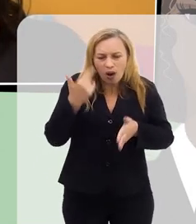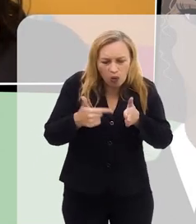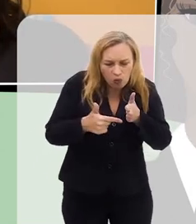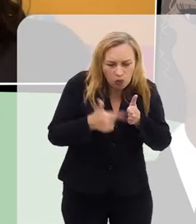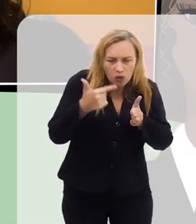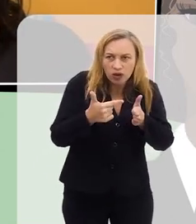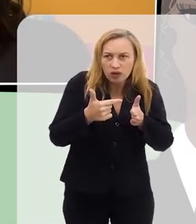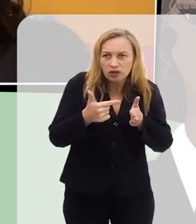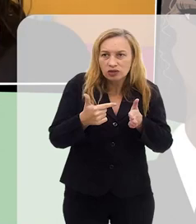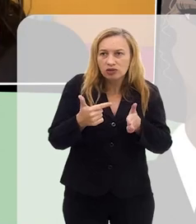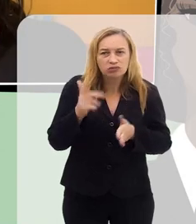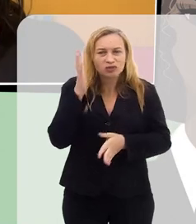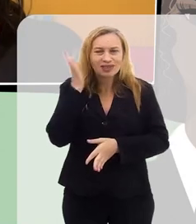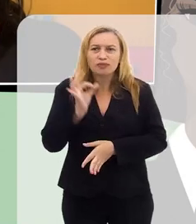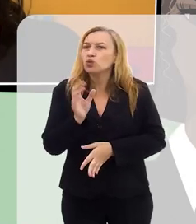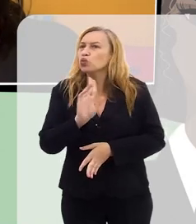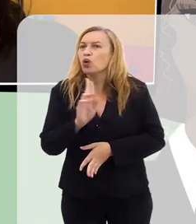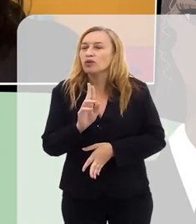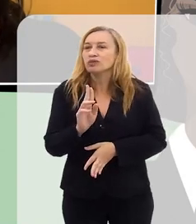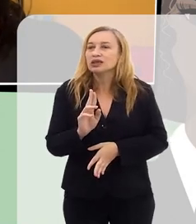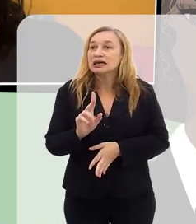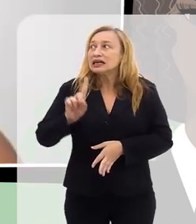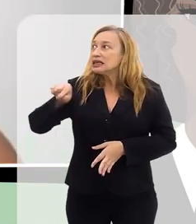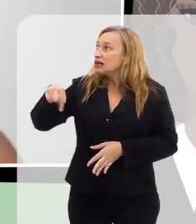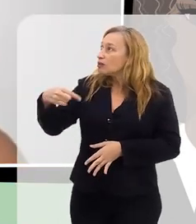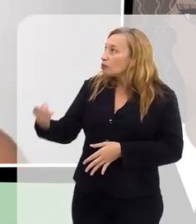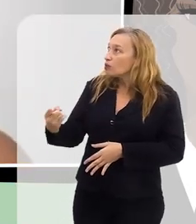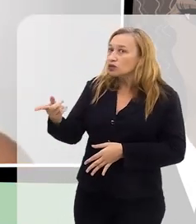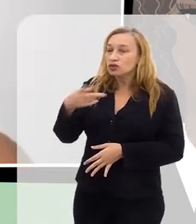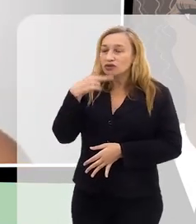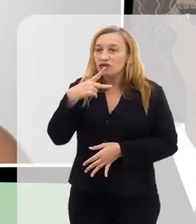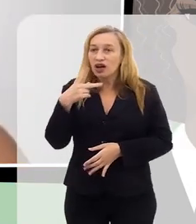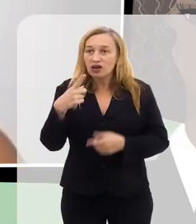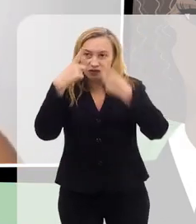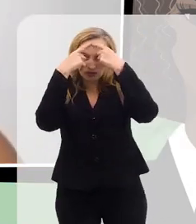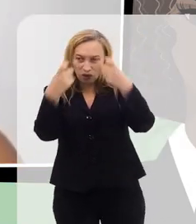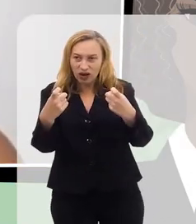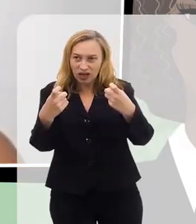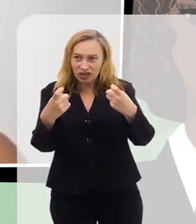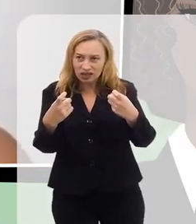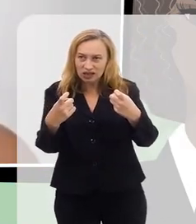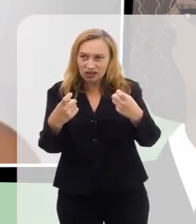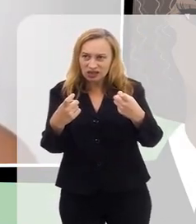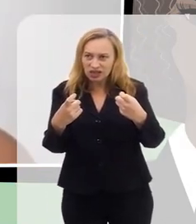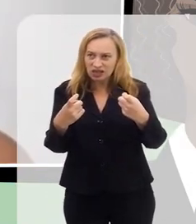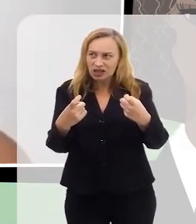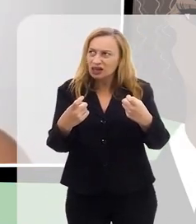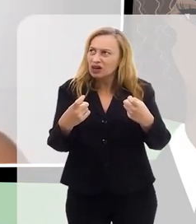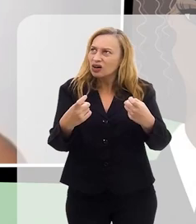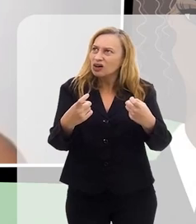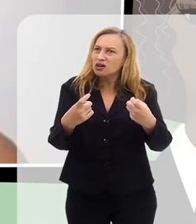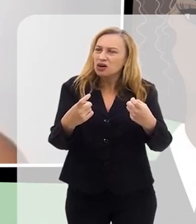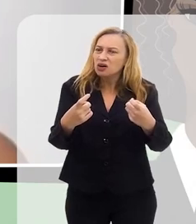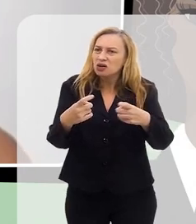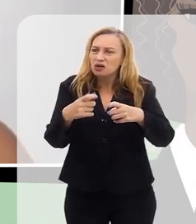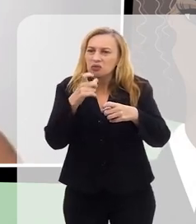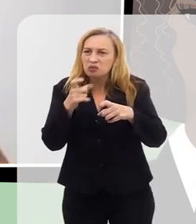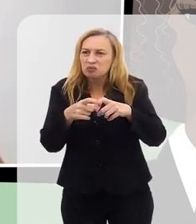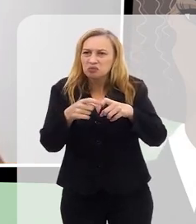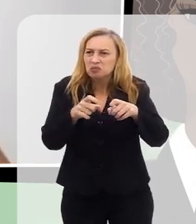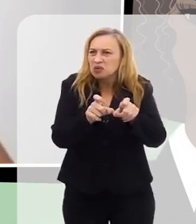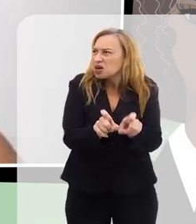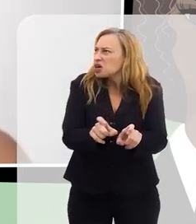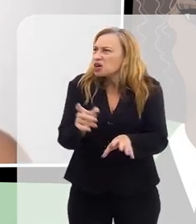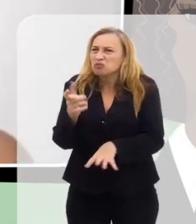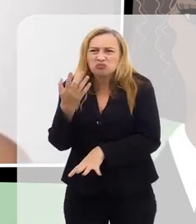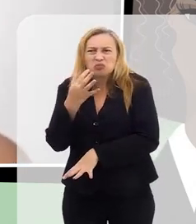normal. Eu não sabia nem o nome daquele corte. Depois, quando a gente falou de violência obstétrica, eu desconhecia o termo. A minha